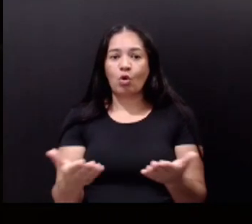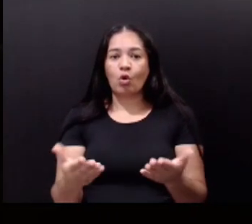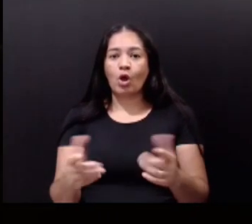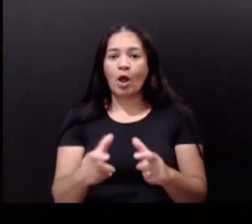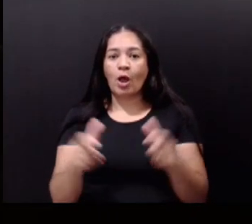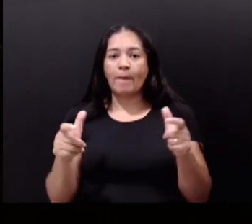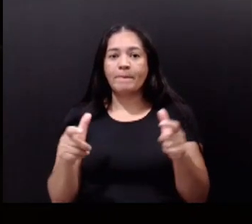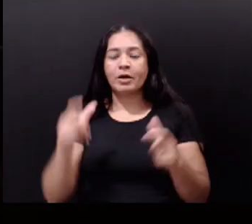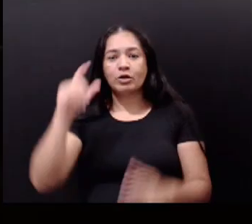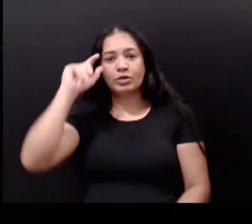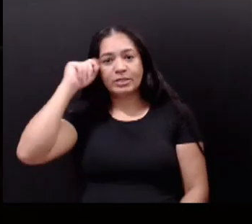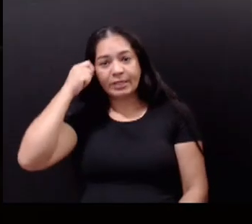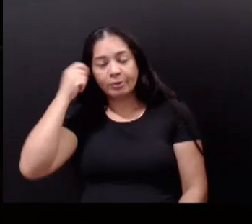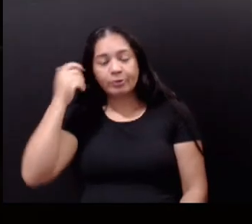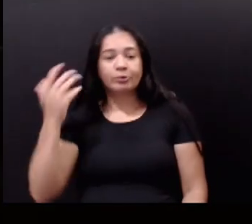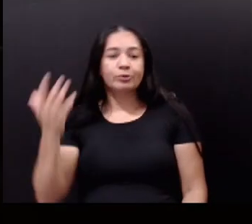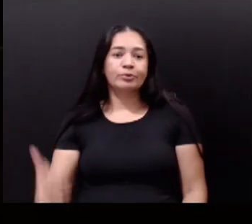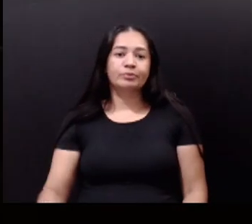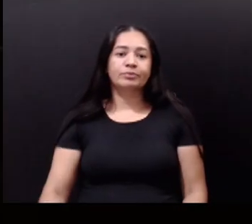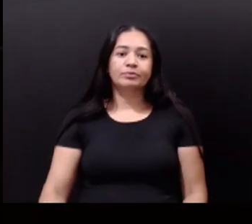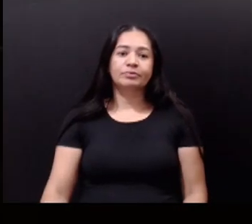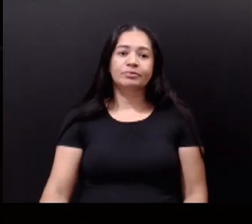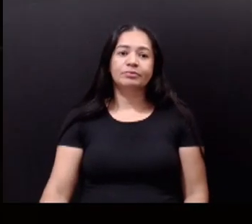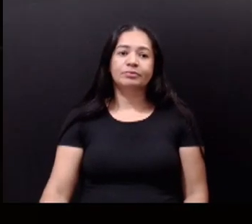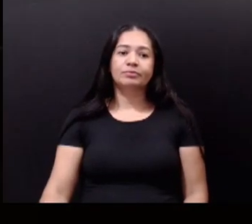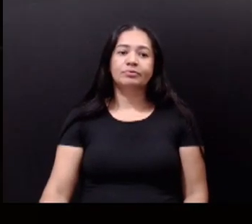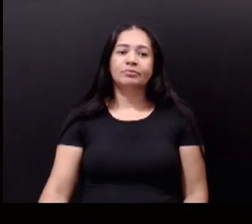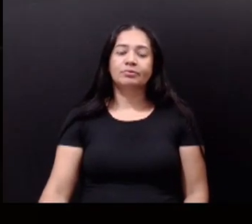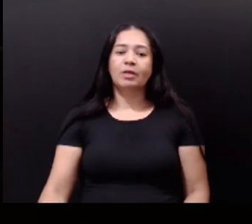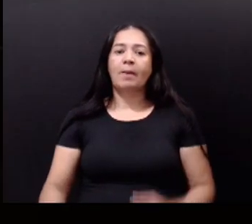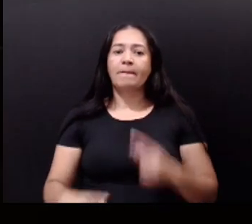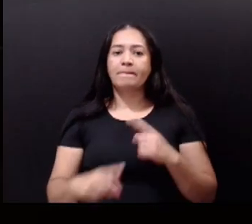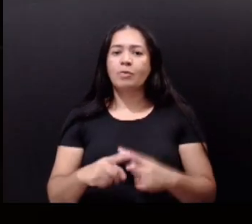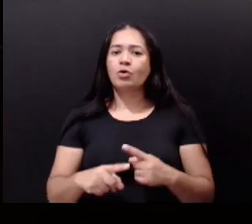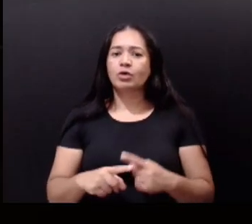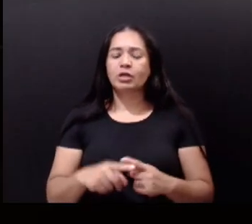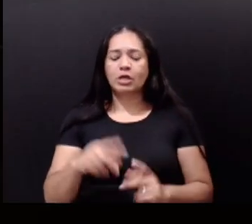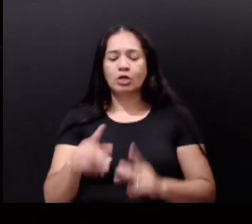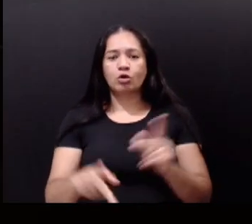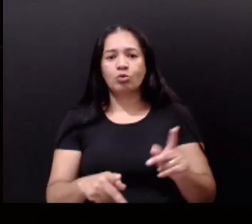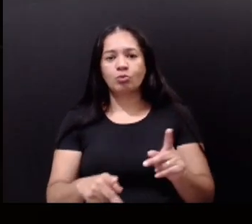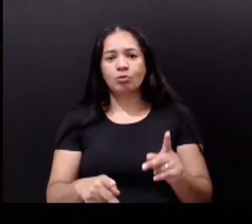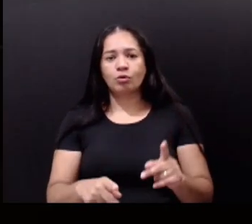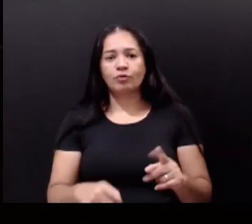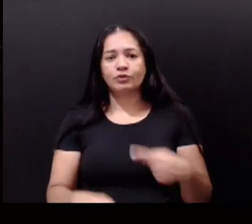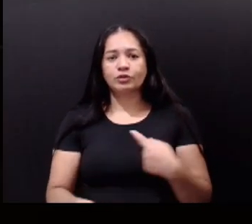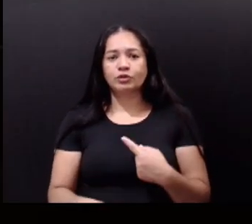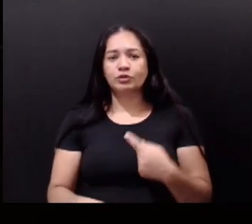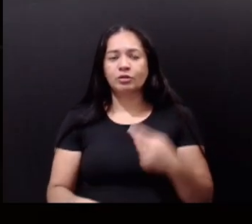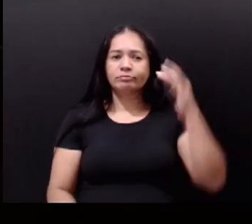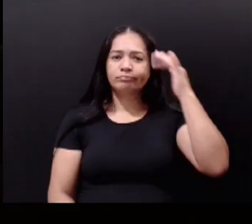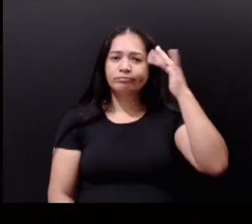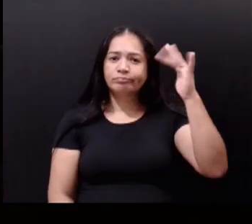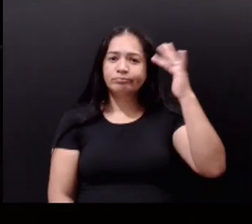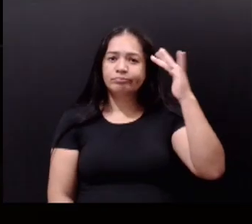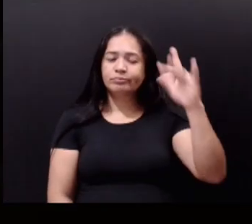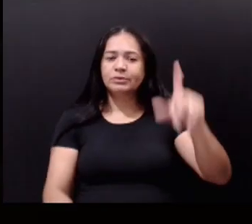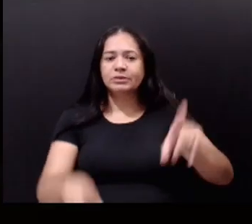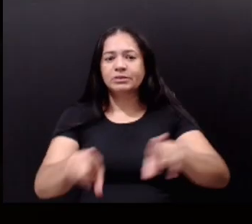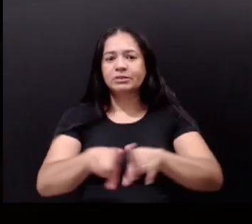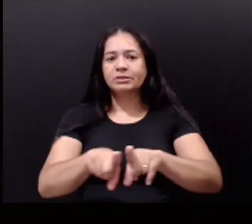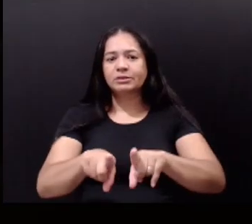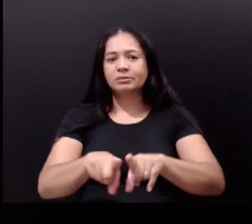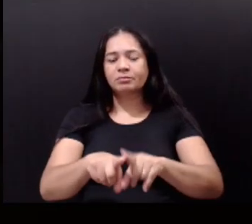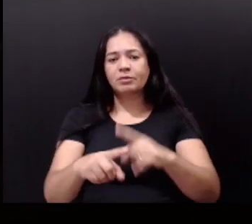negras, né? E por que esse público né? Então a gente faz essa reflexão também, né? Por que eles estão na